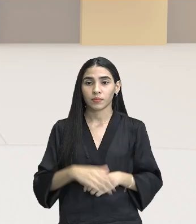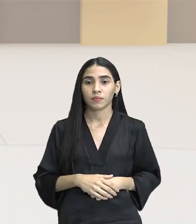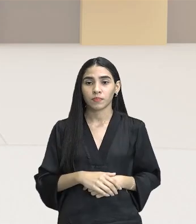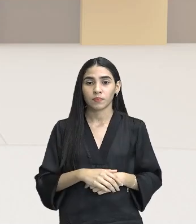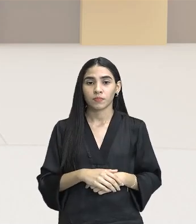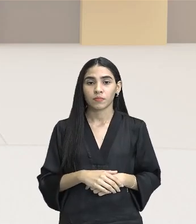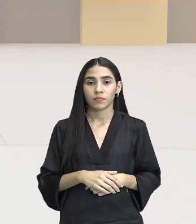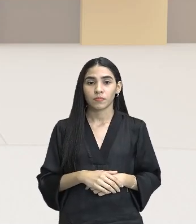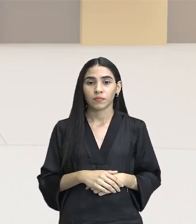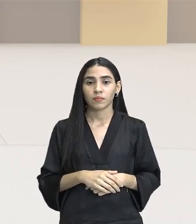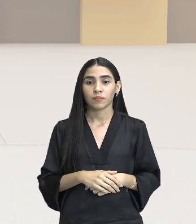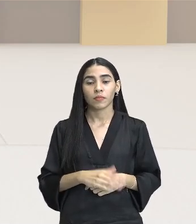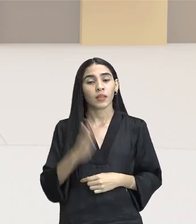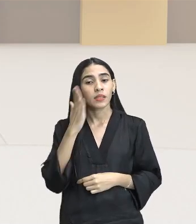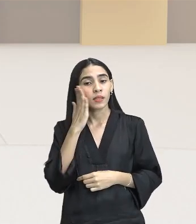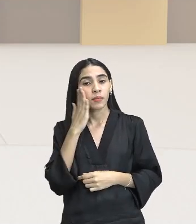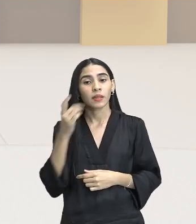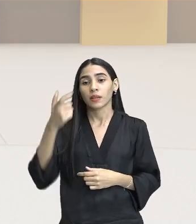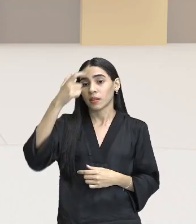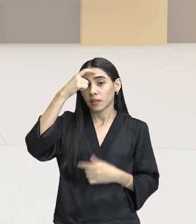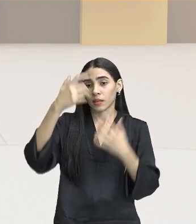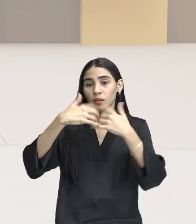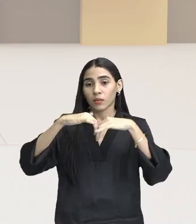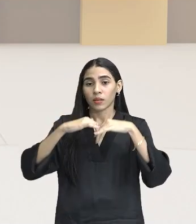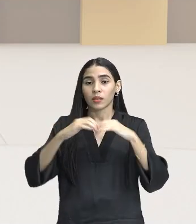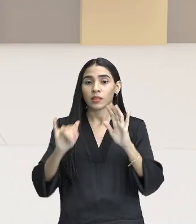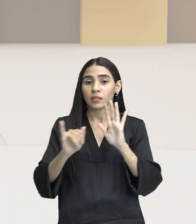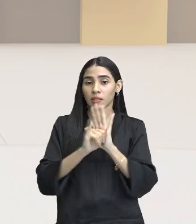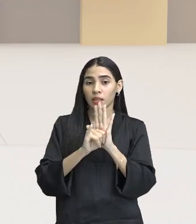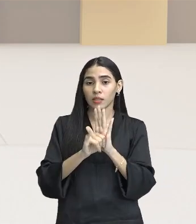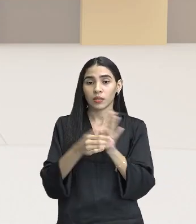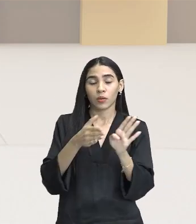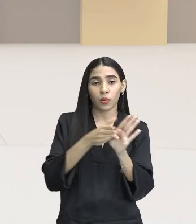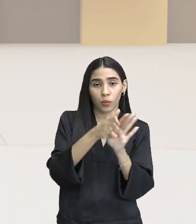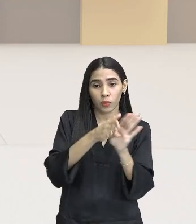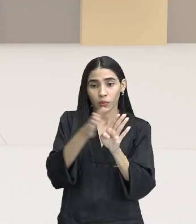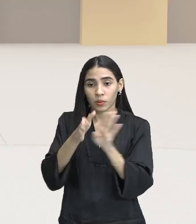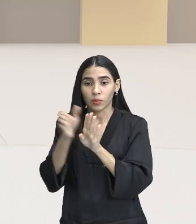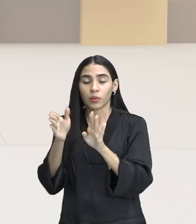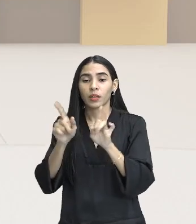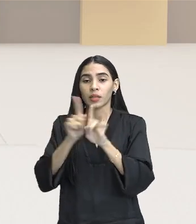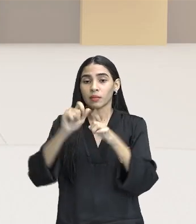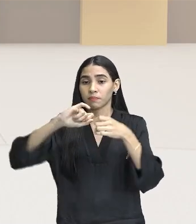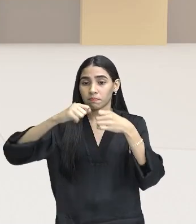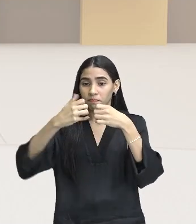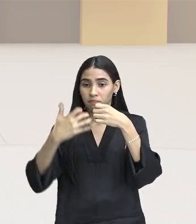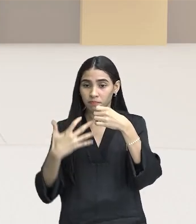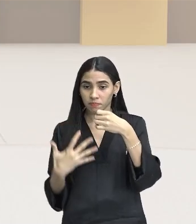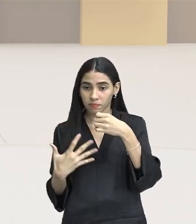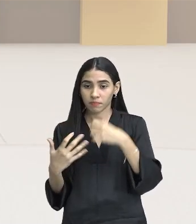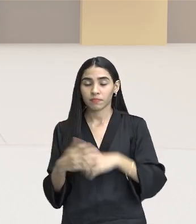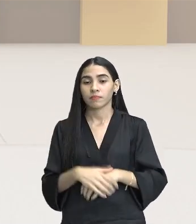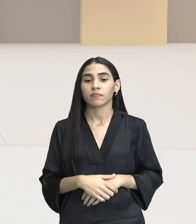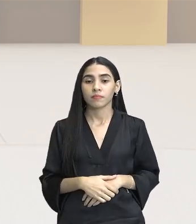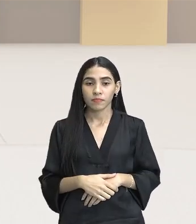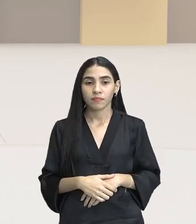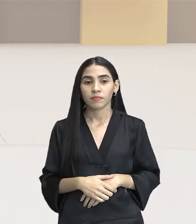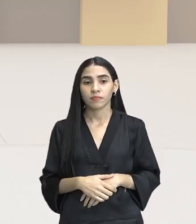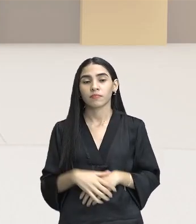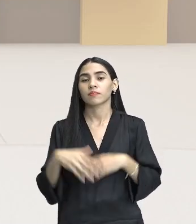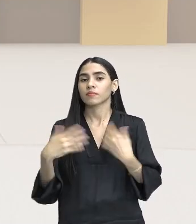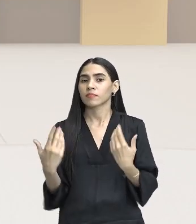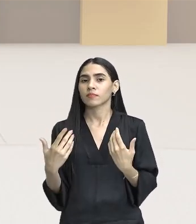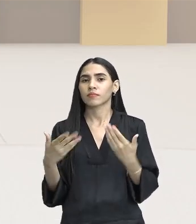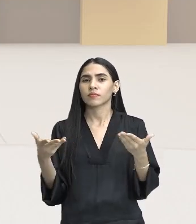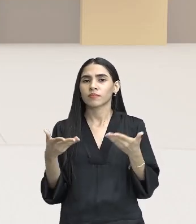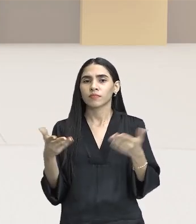olha aí, a do saber, ou cognitiva, a identitária, a orientadora e a justificadora. Fala aí pra